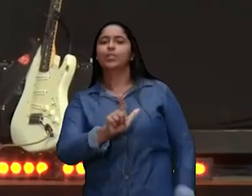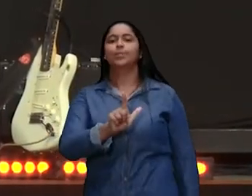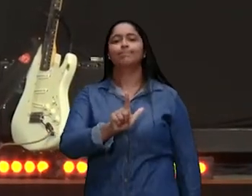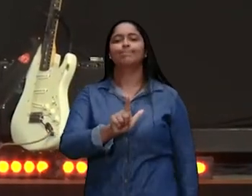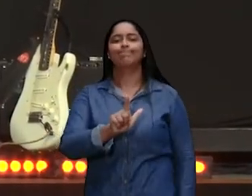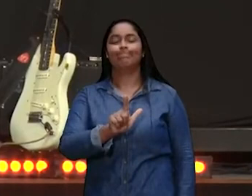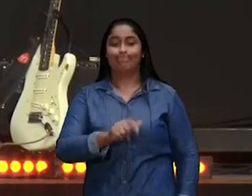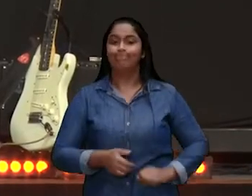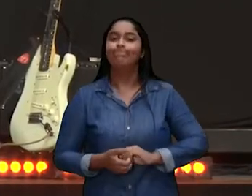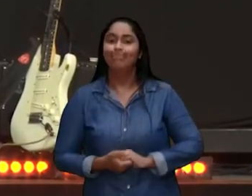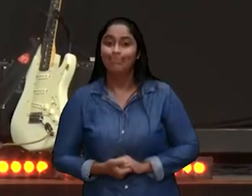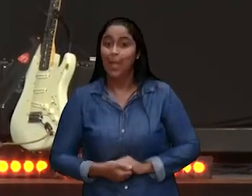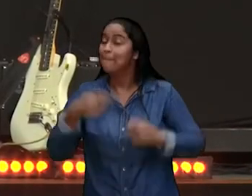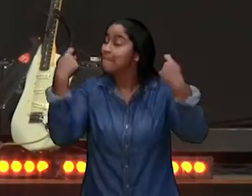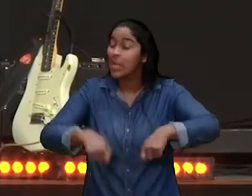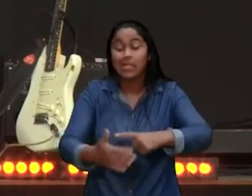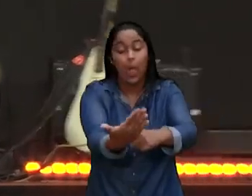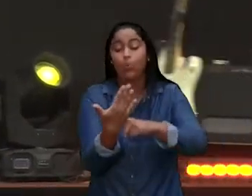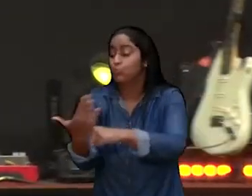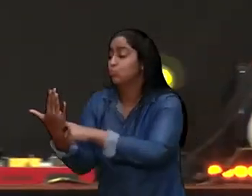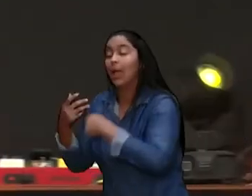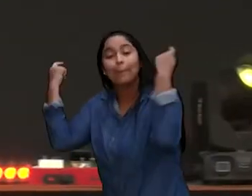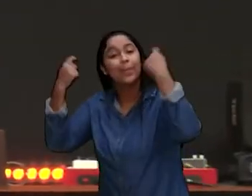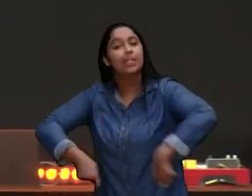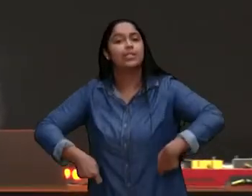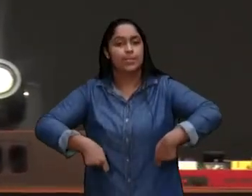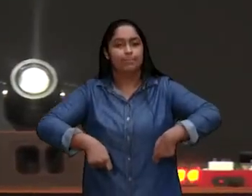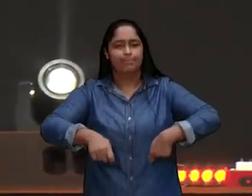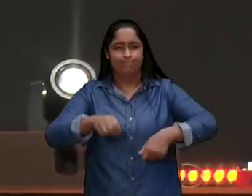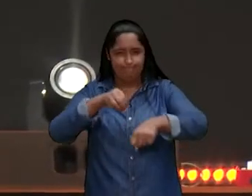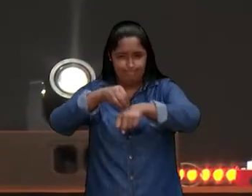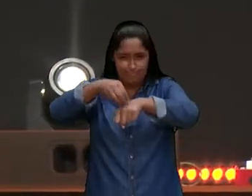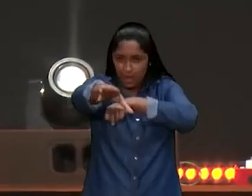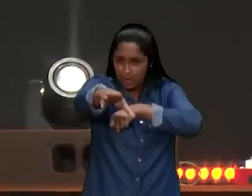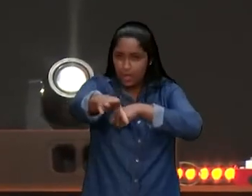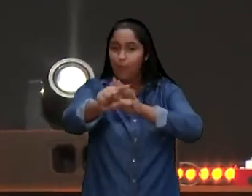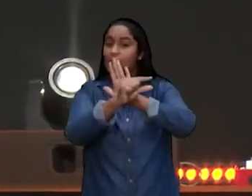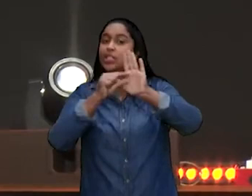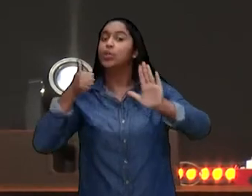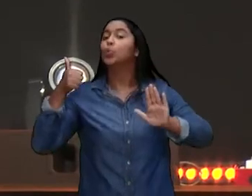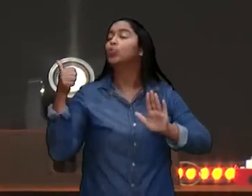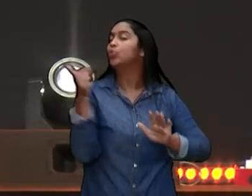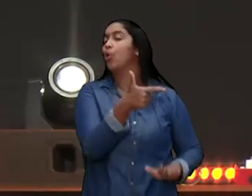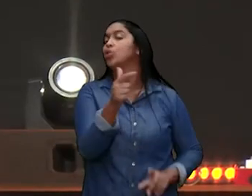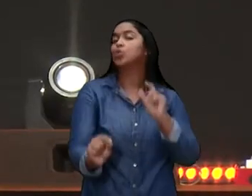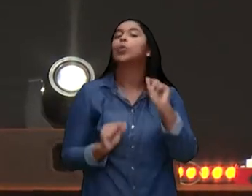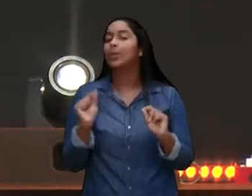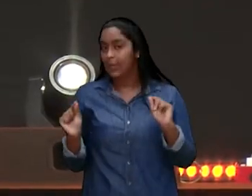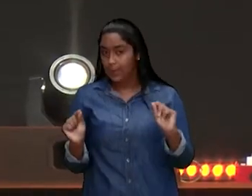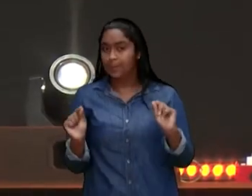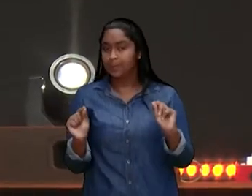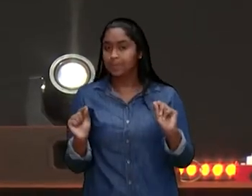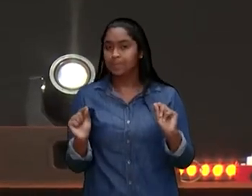invisíveis porque ninguém as notas do Versículo 12 nós temos uma dica Qual é a dica do Versículo 12 diz